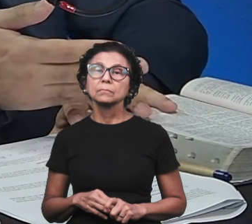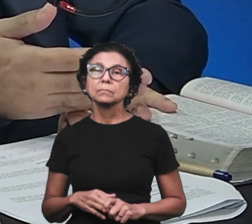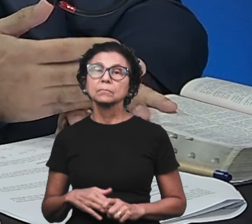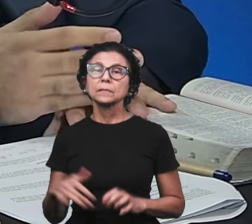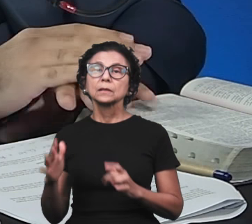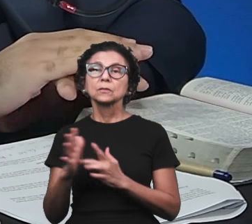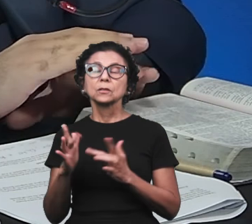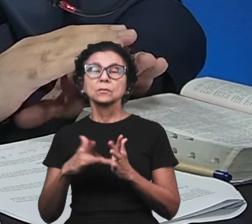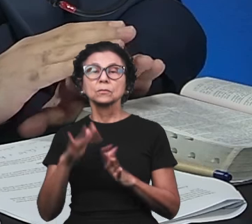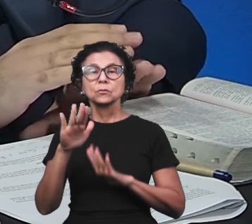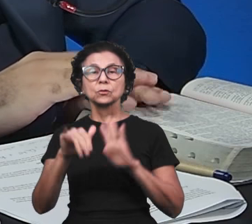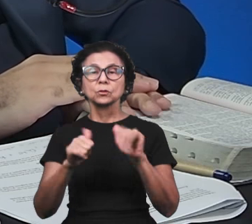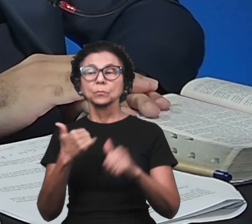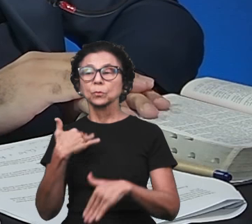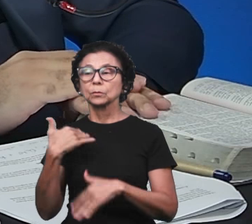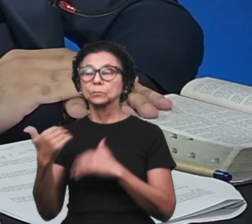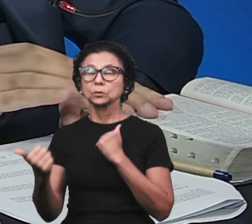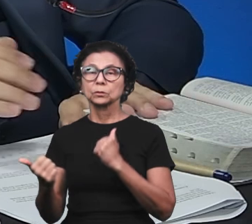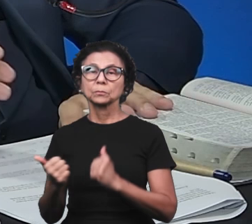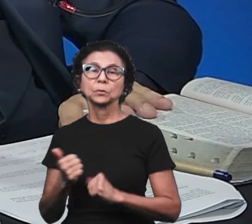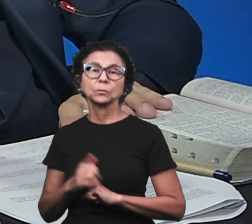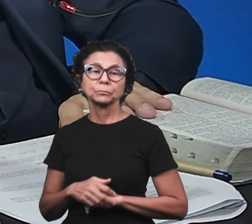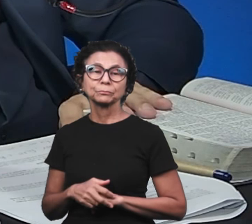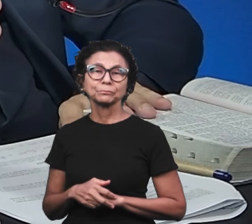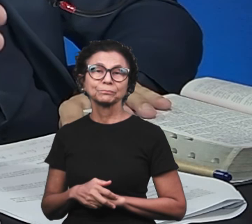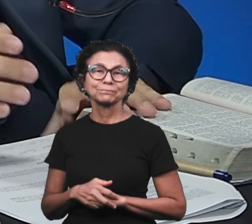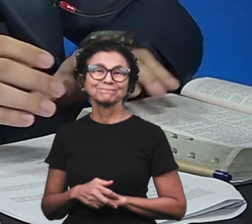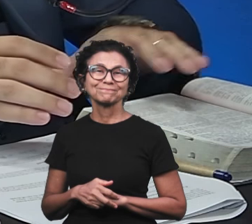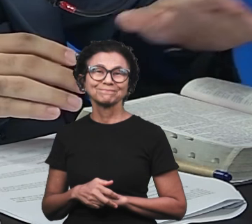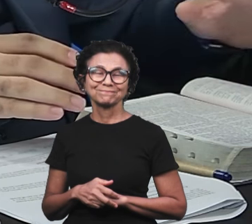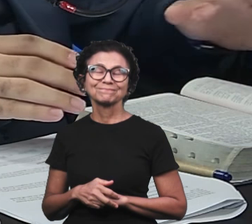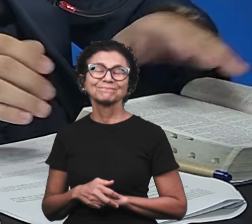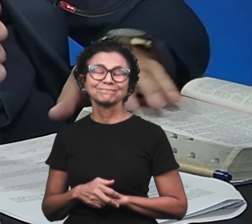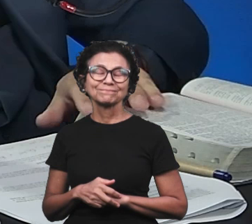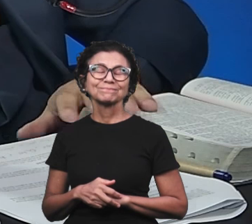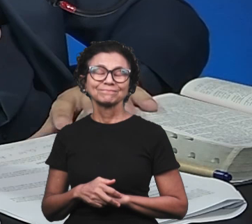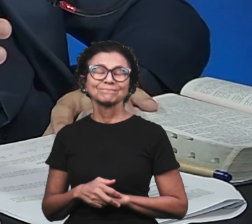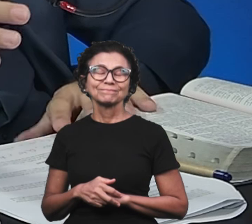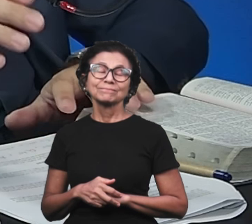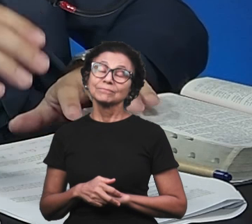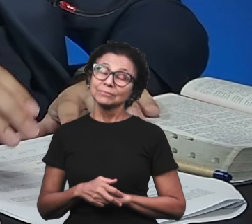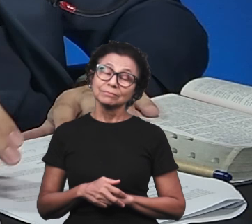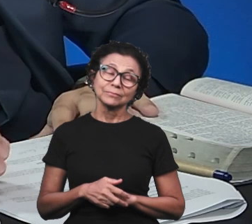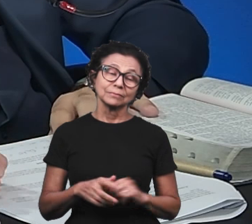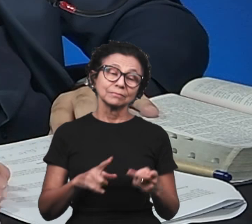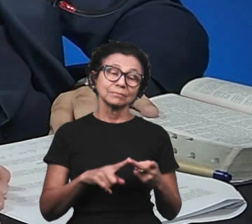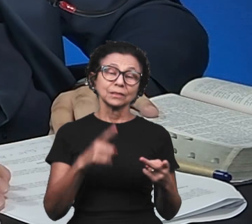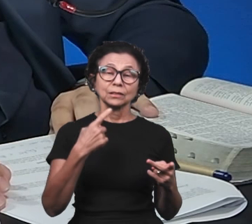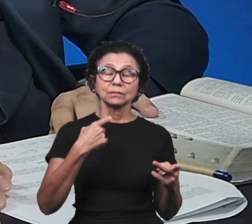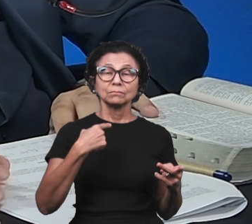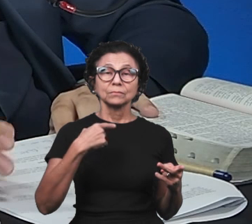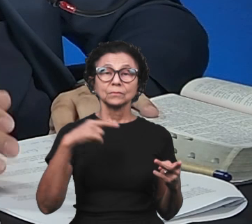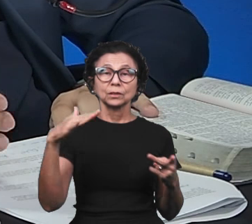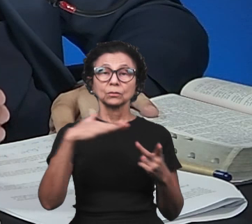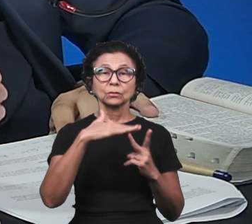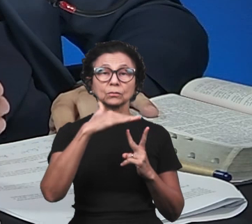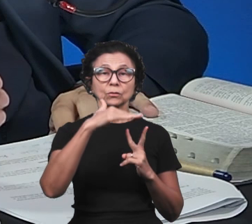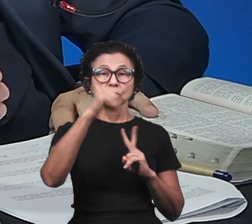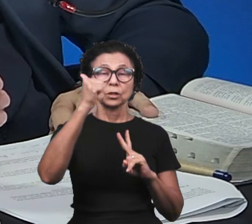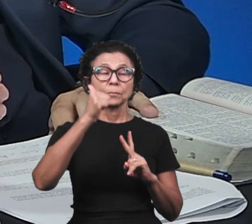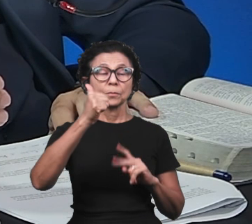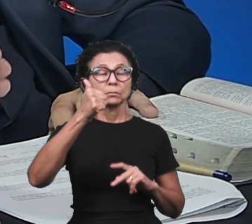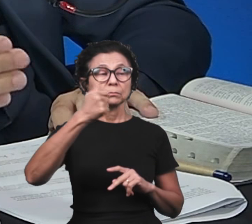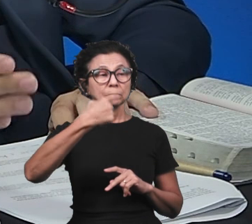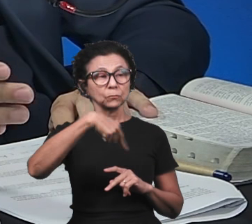jornada, e o livre-arbítrio de Arão foi muito interessante. E ele foi. O Senhor falou, vai, e ele foi e encontrou com Moisés. Então, é